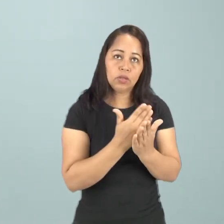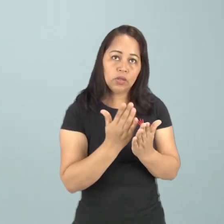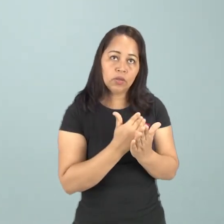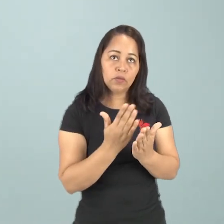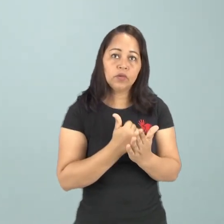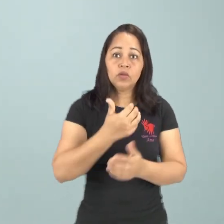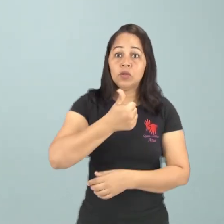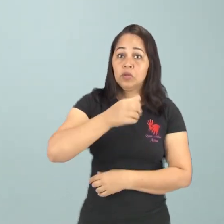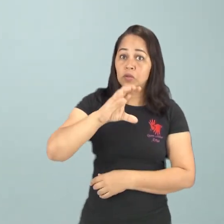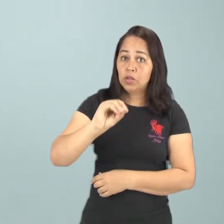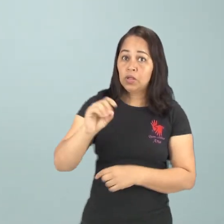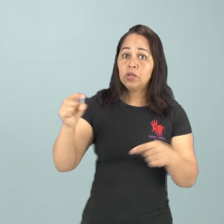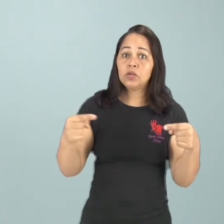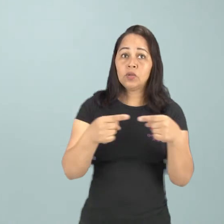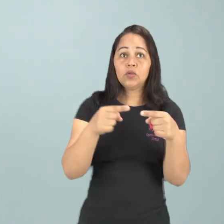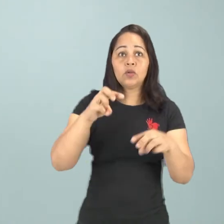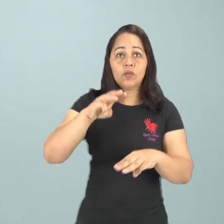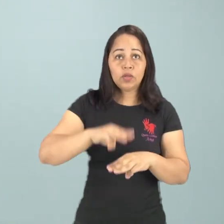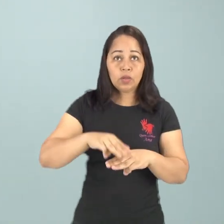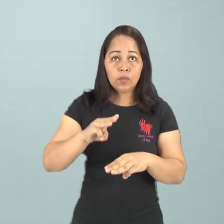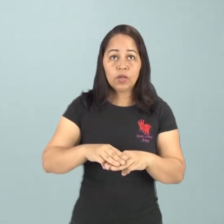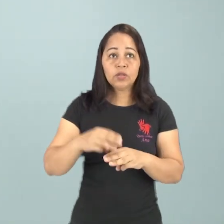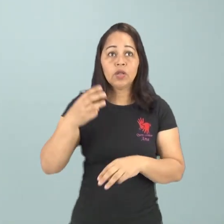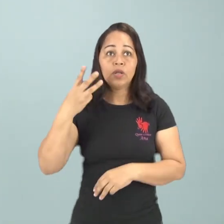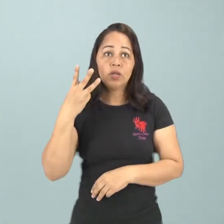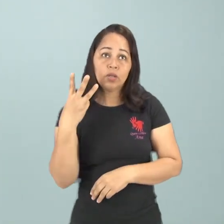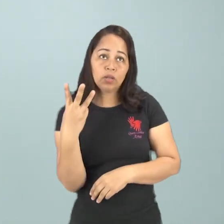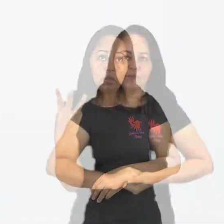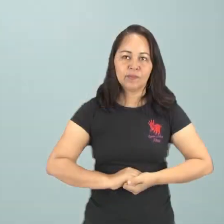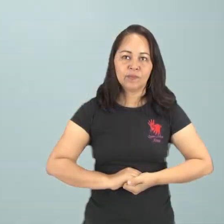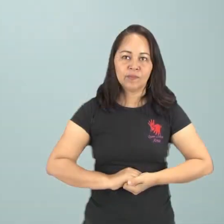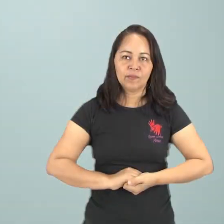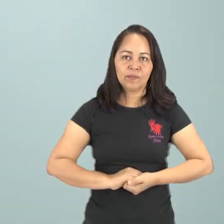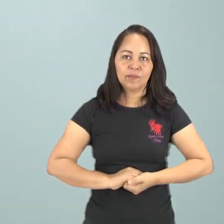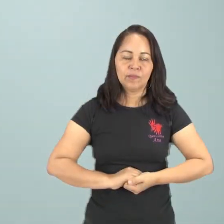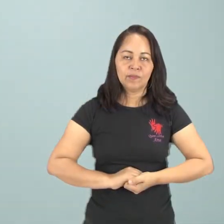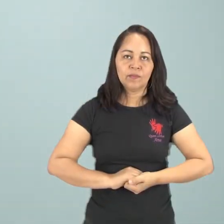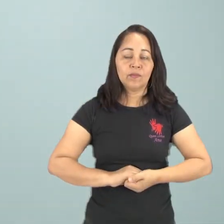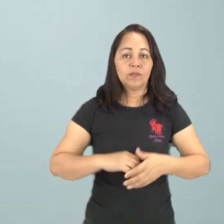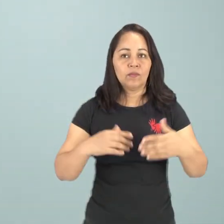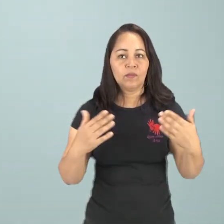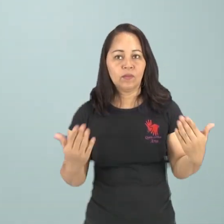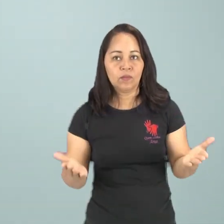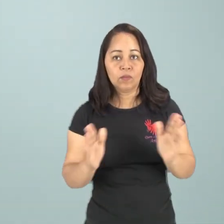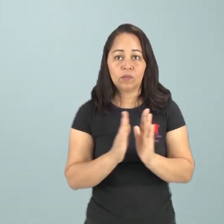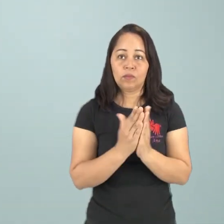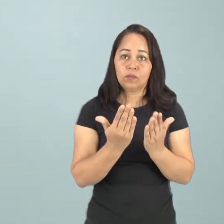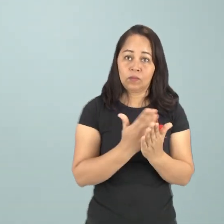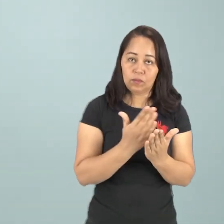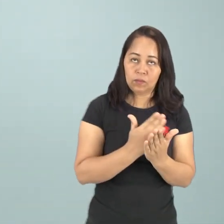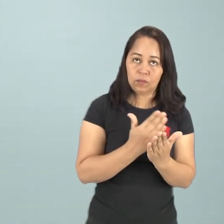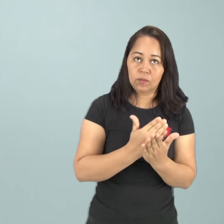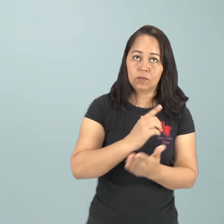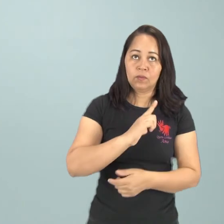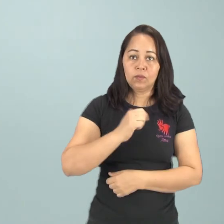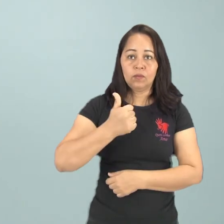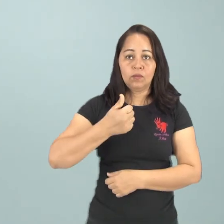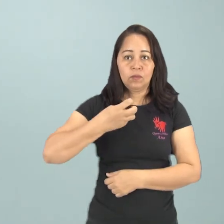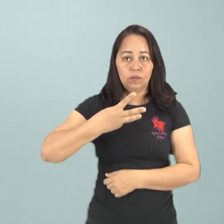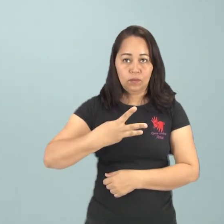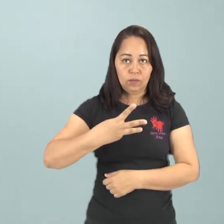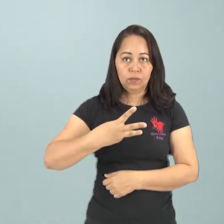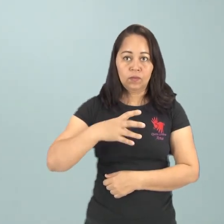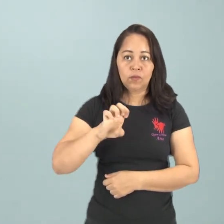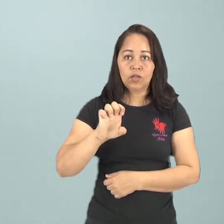e 3 sobre teoria dos números. Além do livro Os 13 Elementos que contribuíram